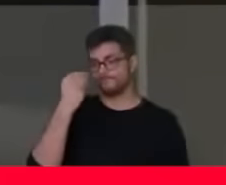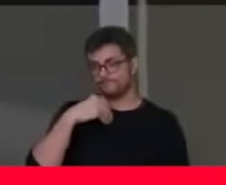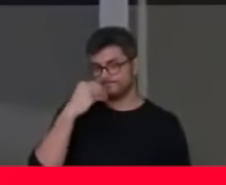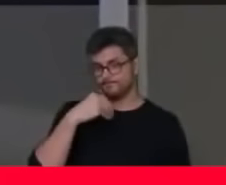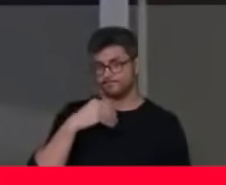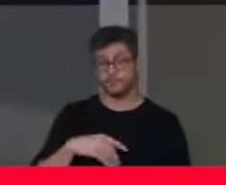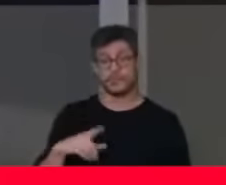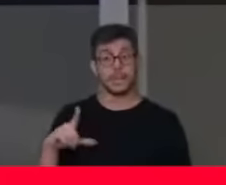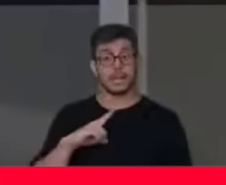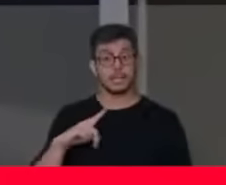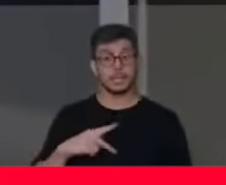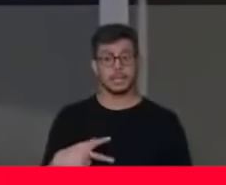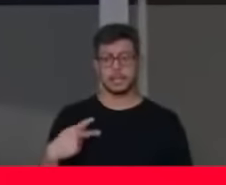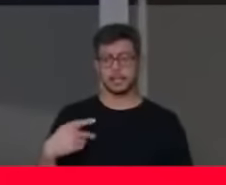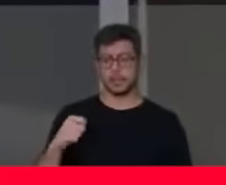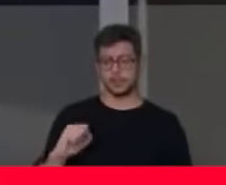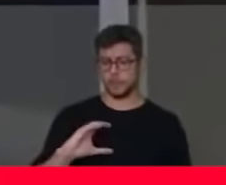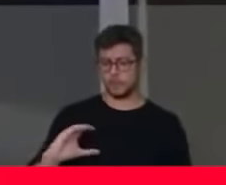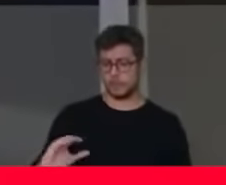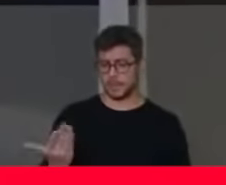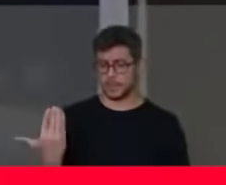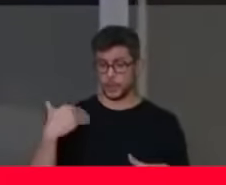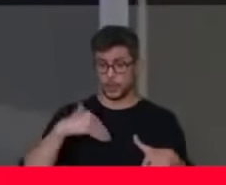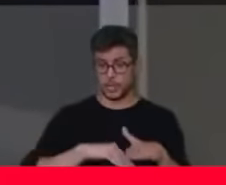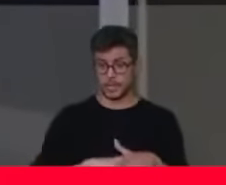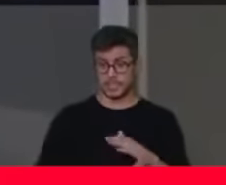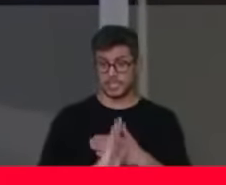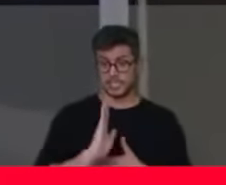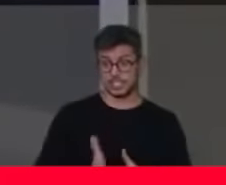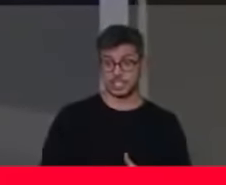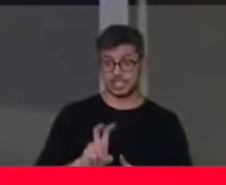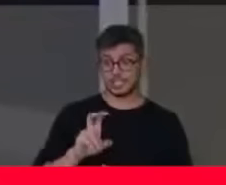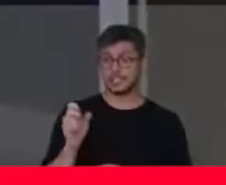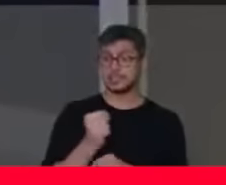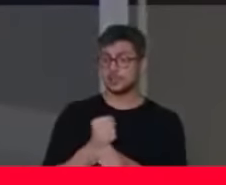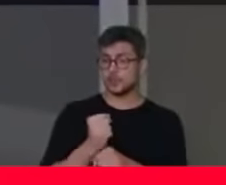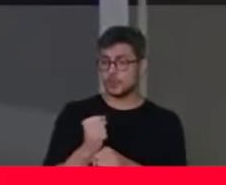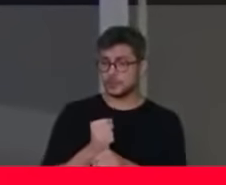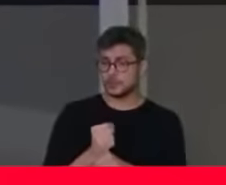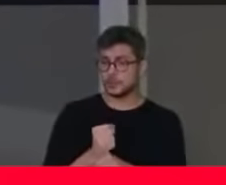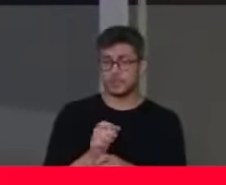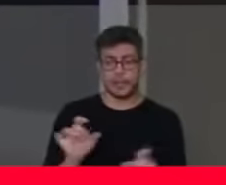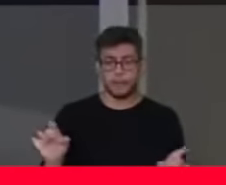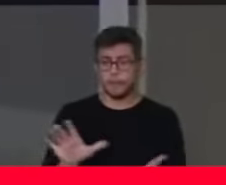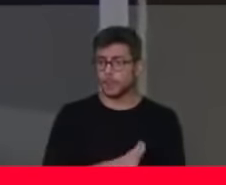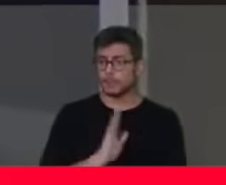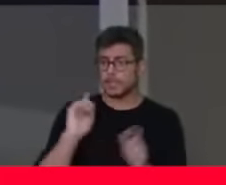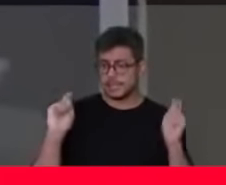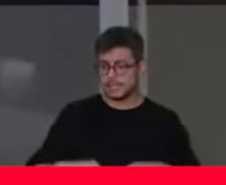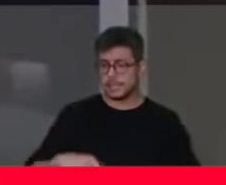5 anos, pronta para votar no plenário em uma tarde, para tirar um Senado,